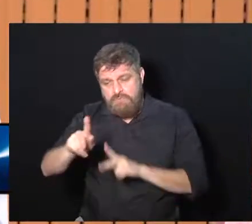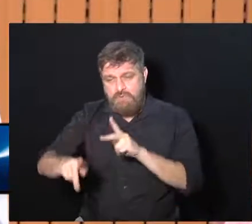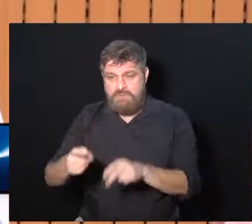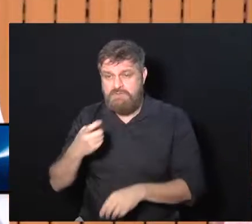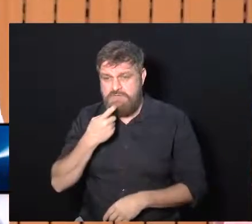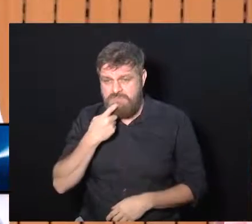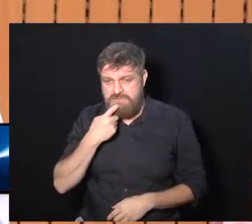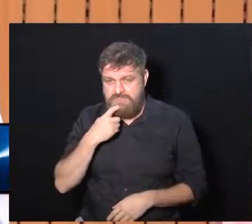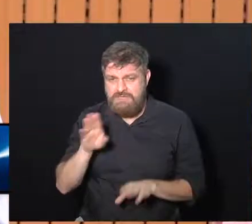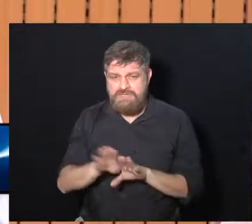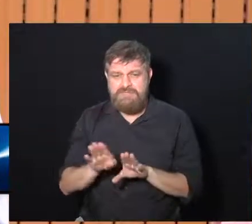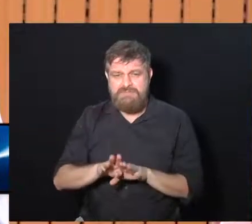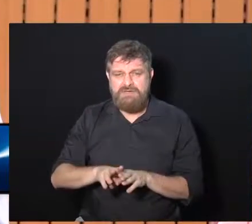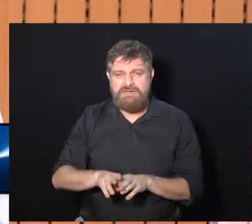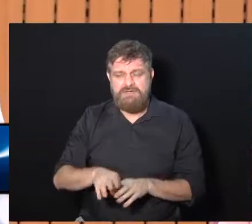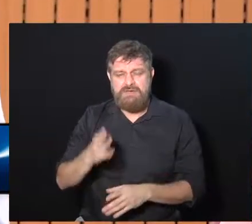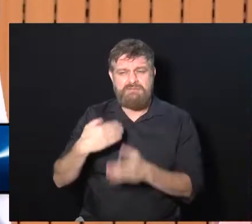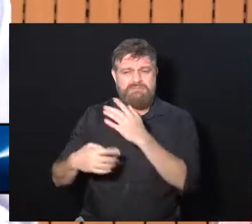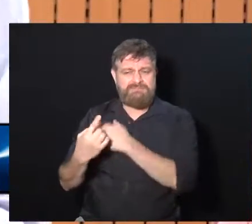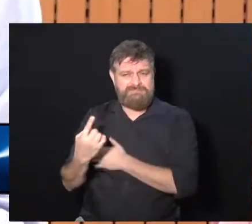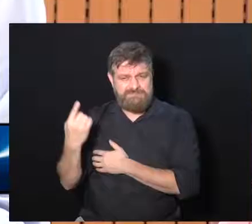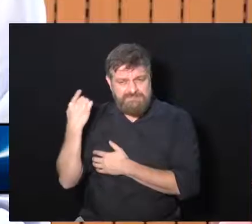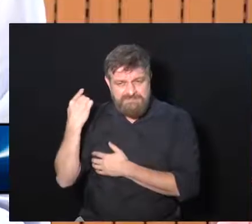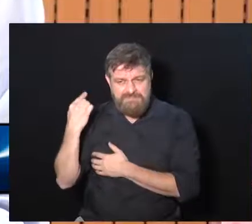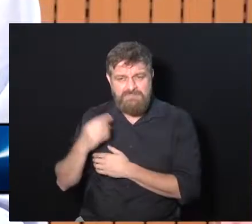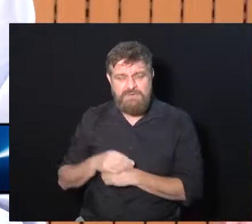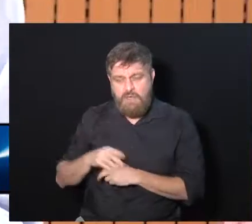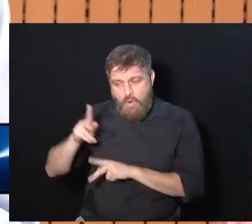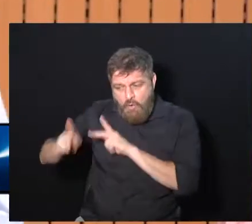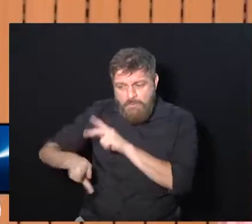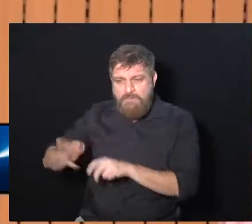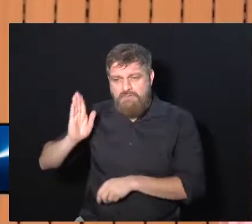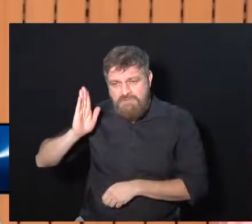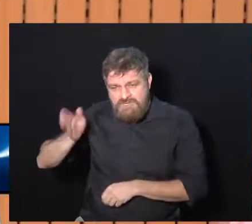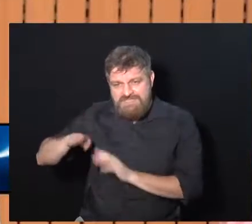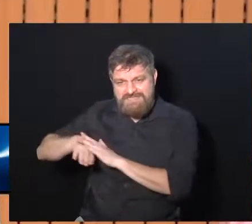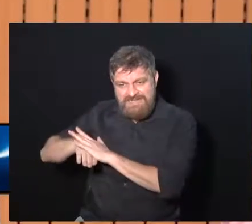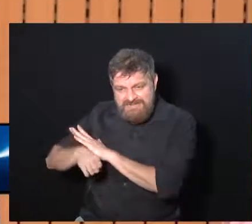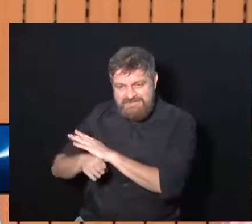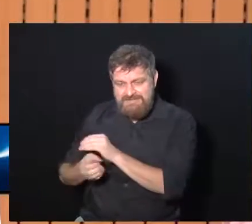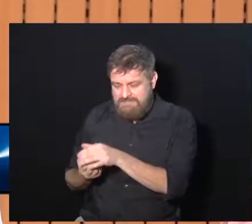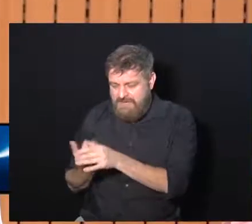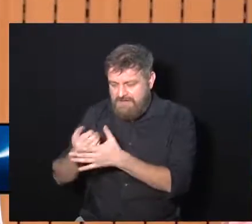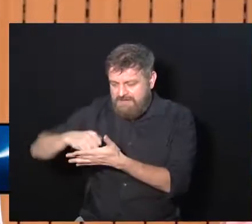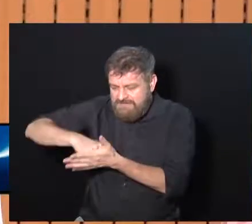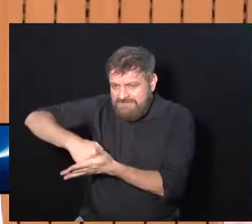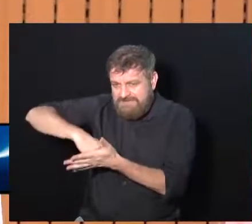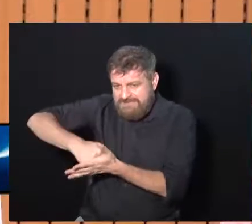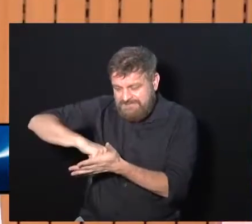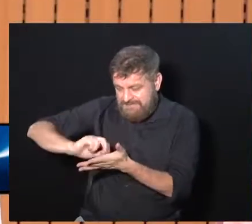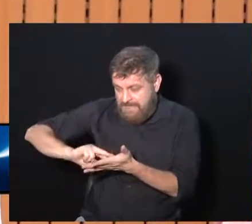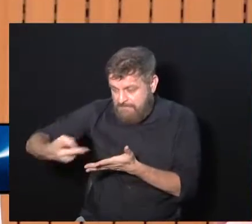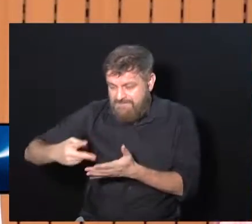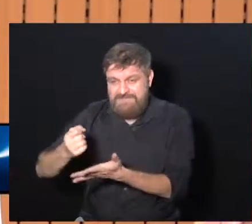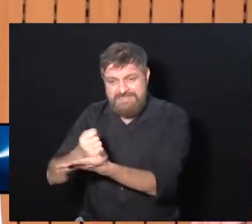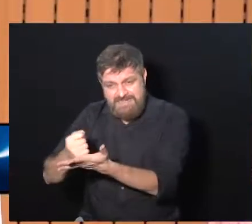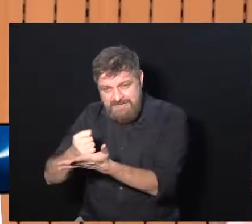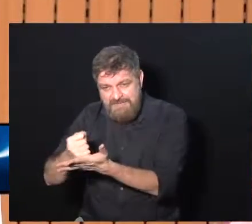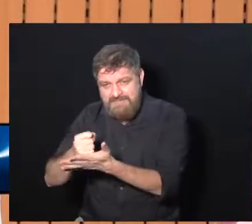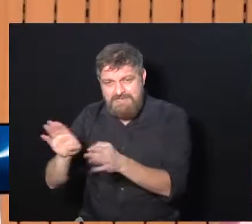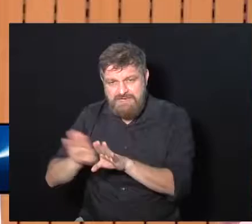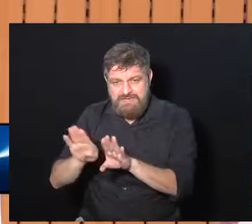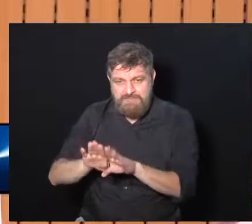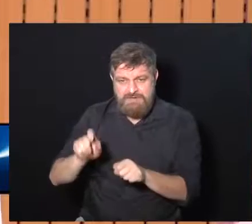verdade, é um resgate da medicina popular, né? A gente estimular a fitoterapia, o cultivo